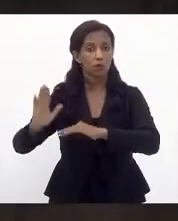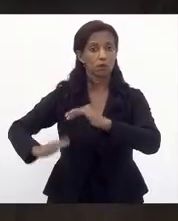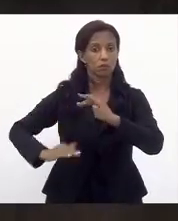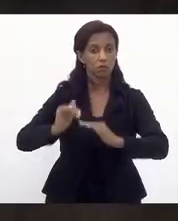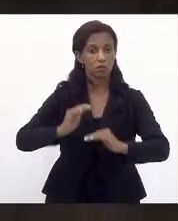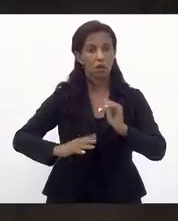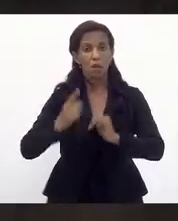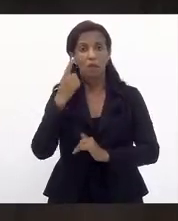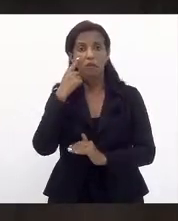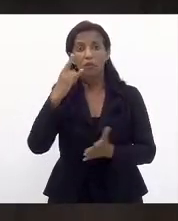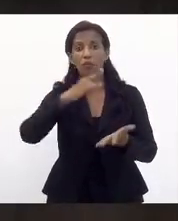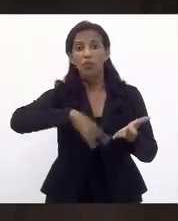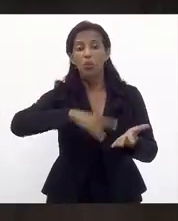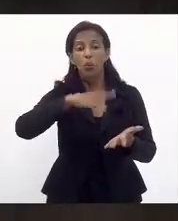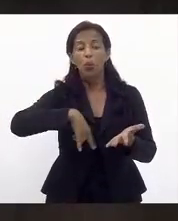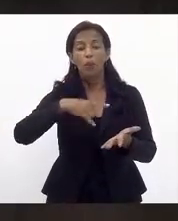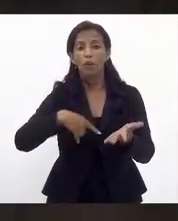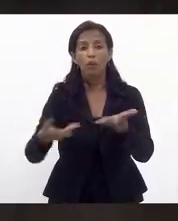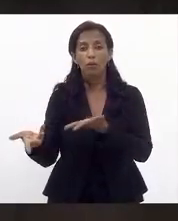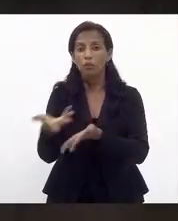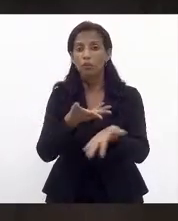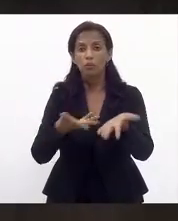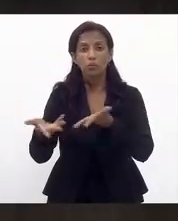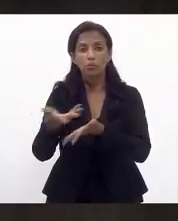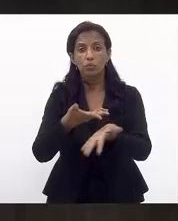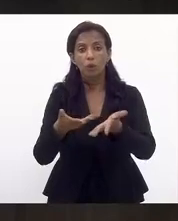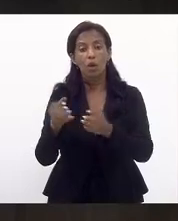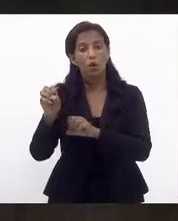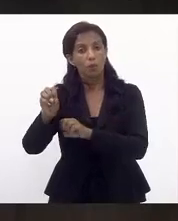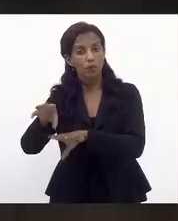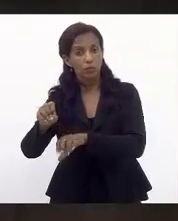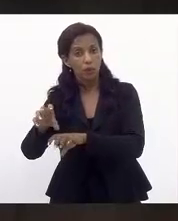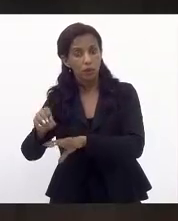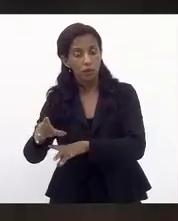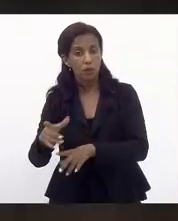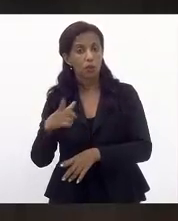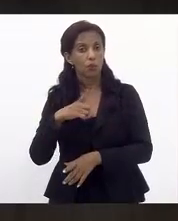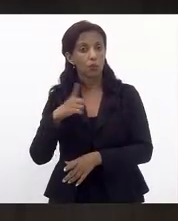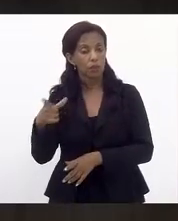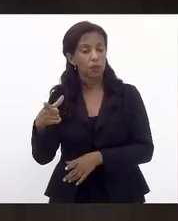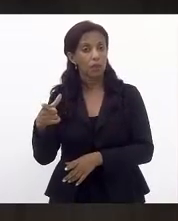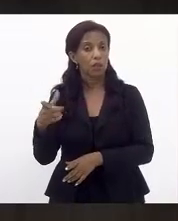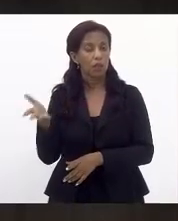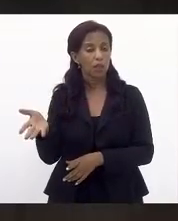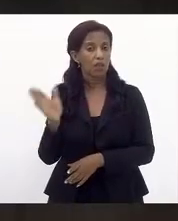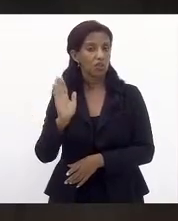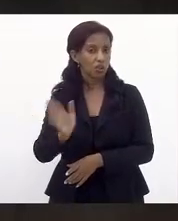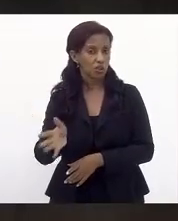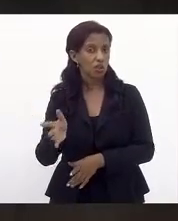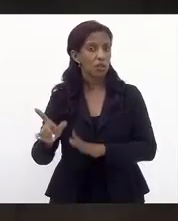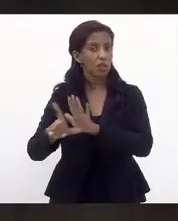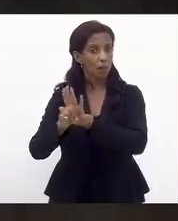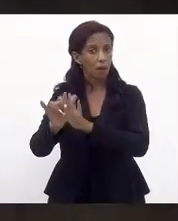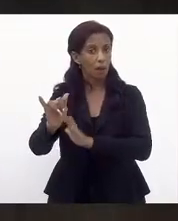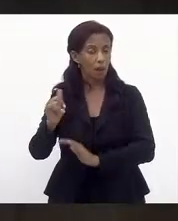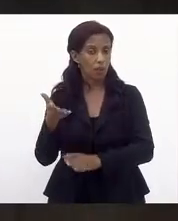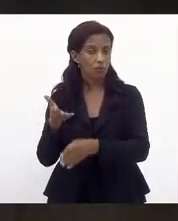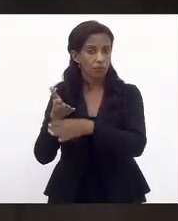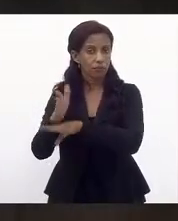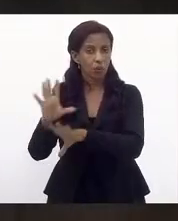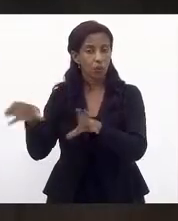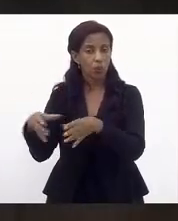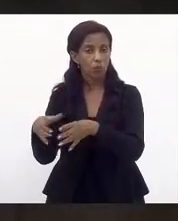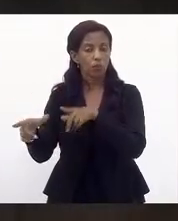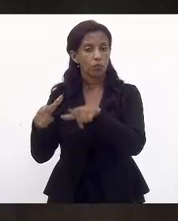mas quando não vi nenhum documento Tá circulando com relação ao regime a educação que tem a previsão já tem uma lei aprovada um